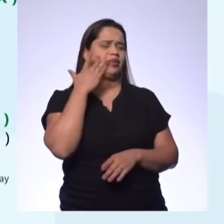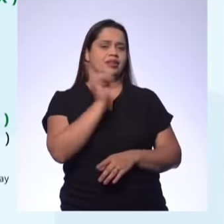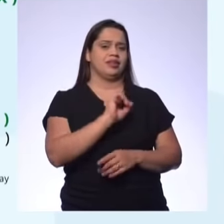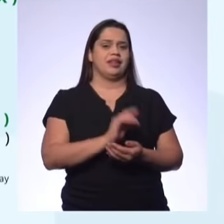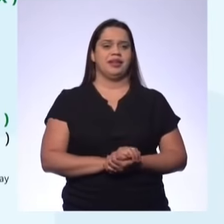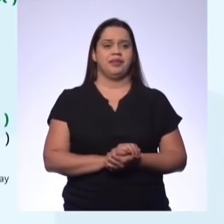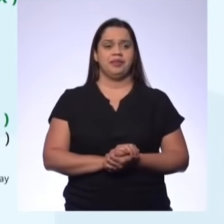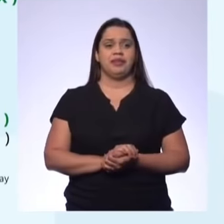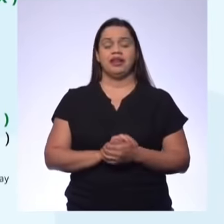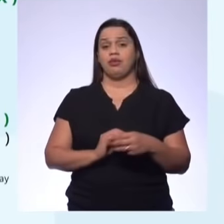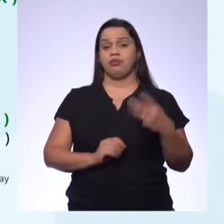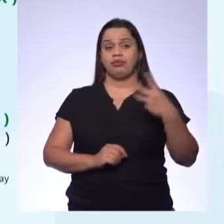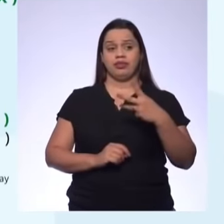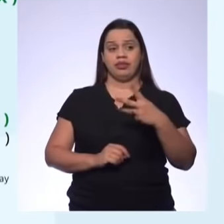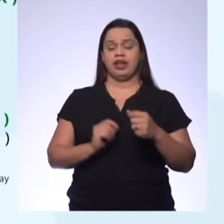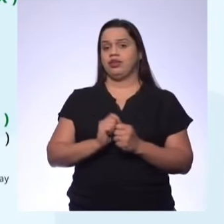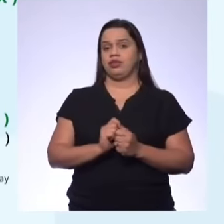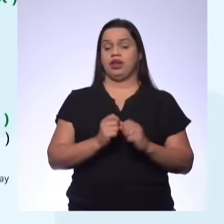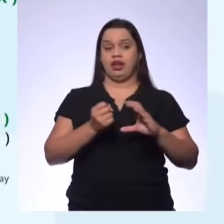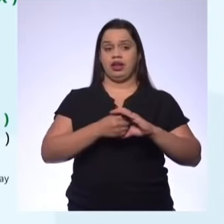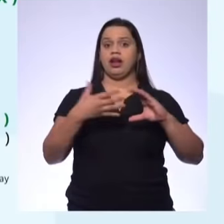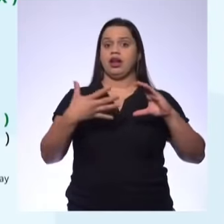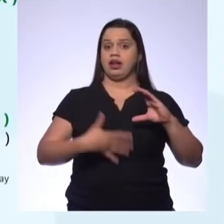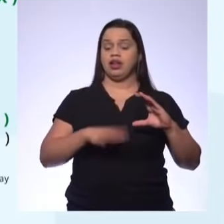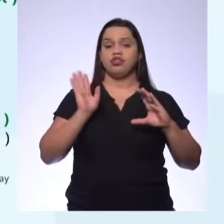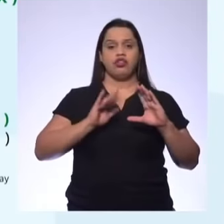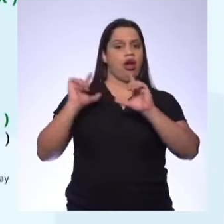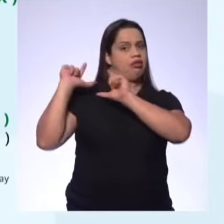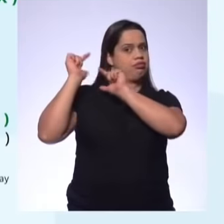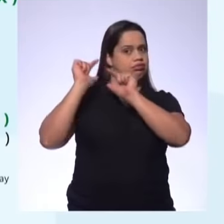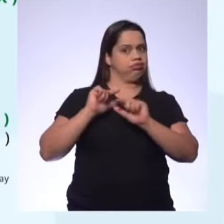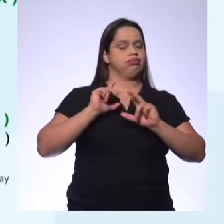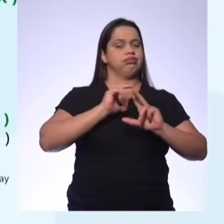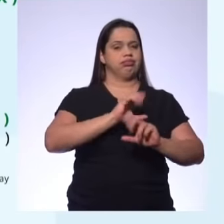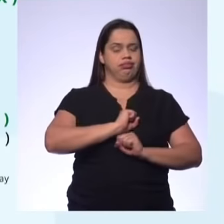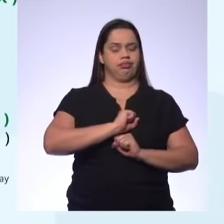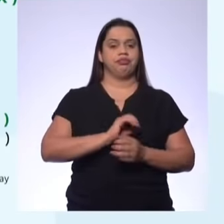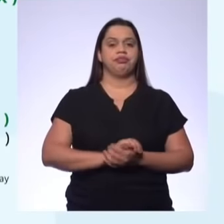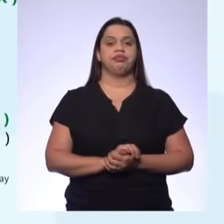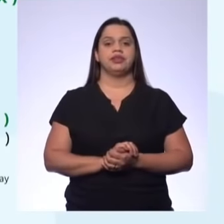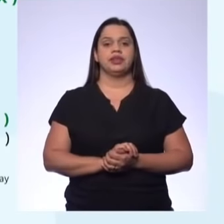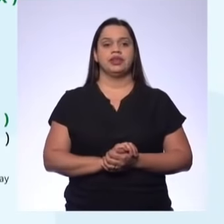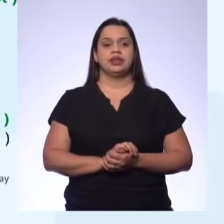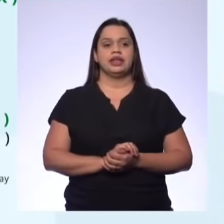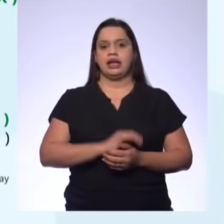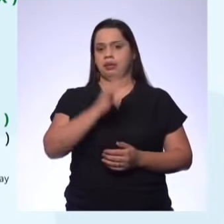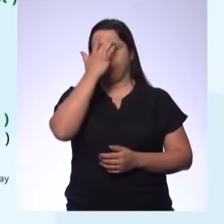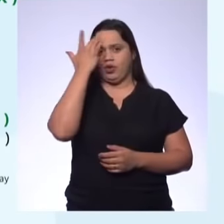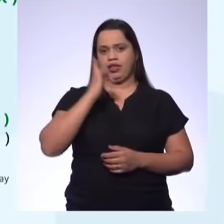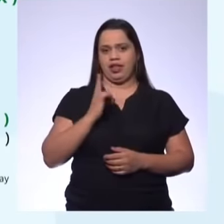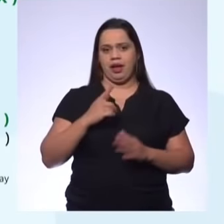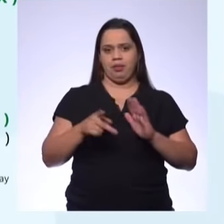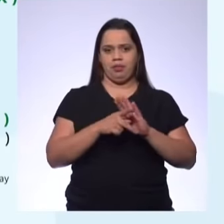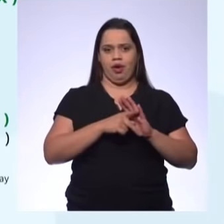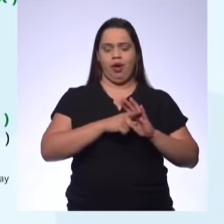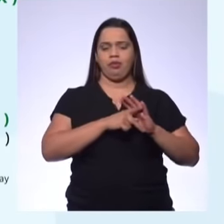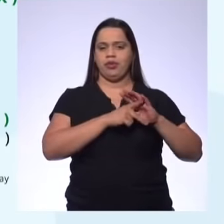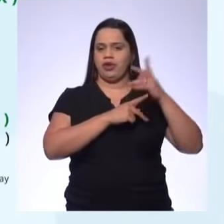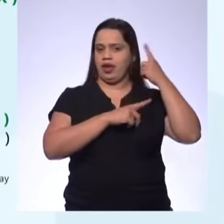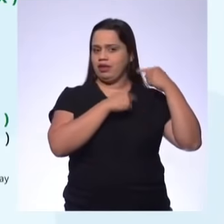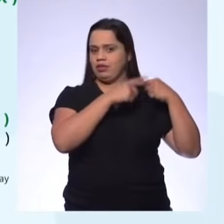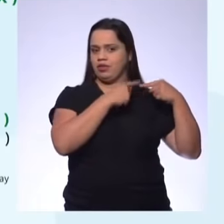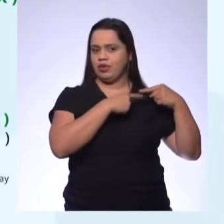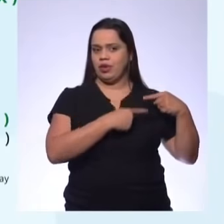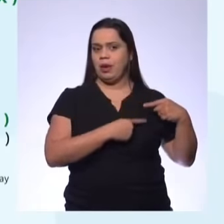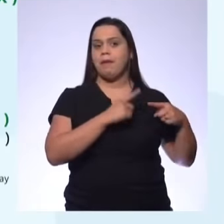three I heard 3 características herdadas Apesar pessoal teu babyliss aí deixa o cabelo todo enroladinho